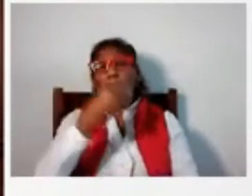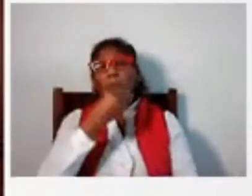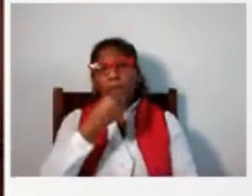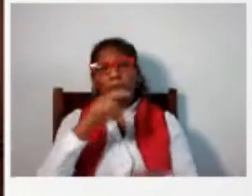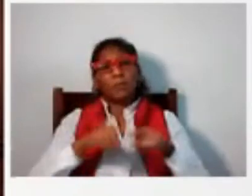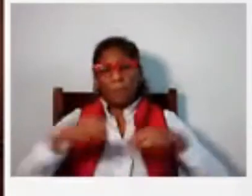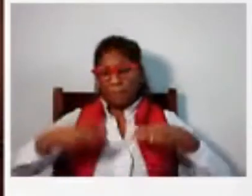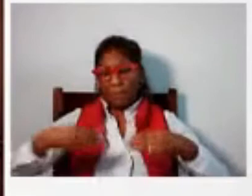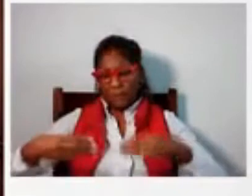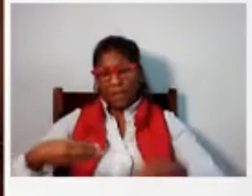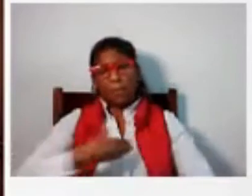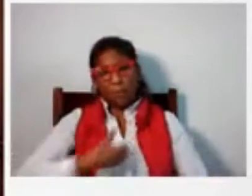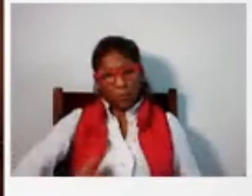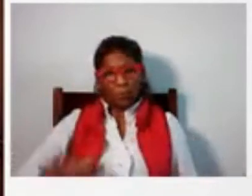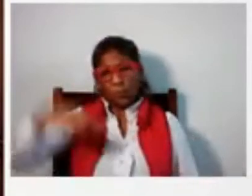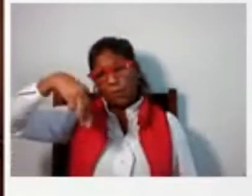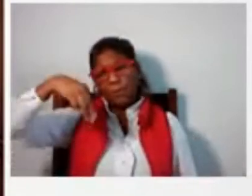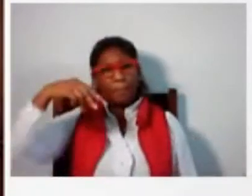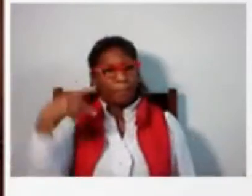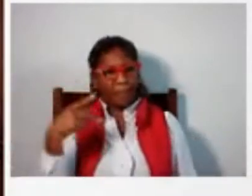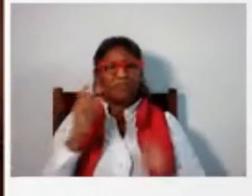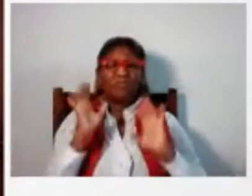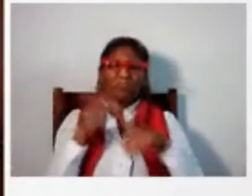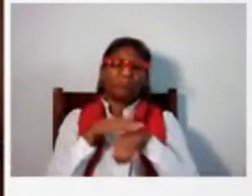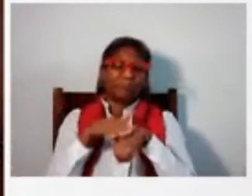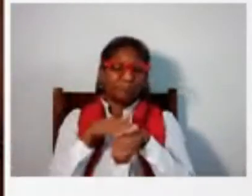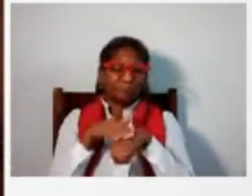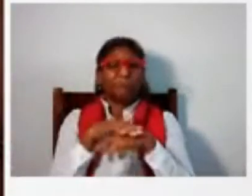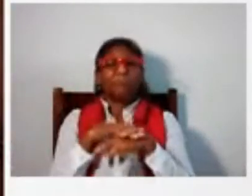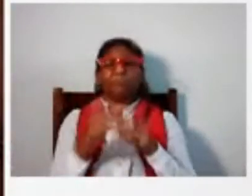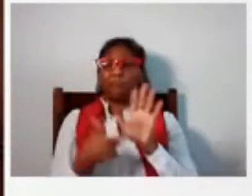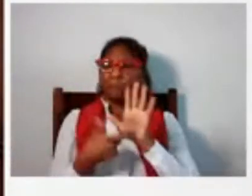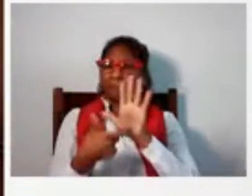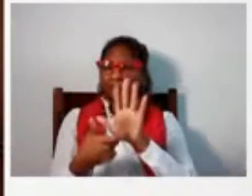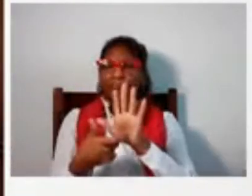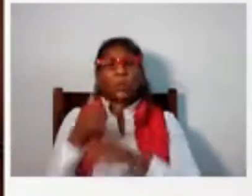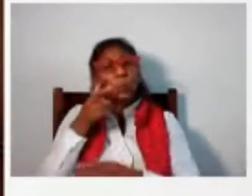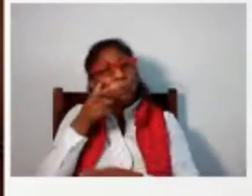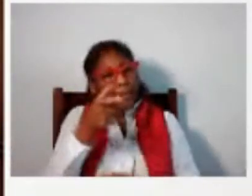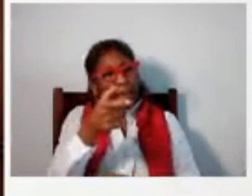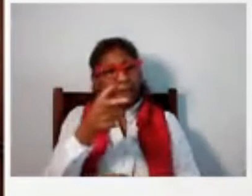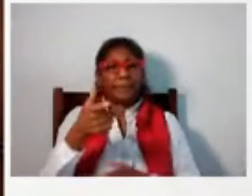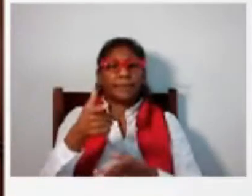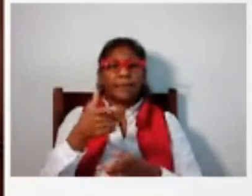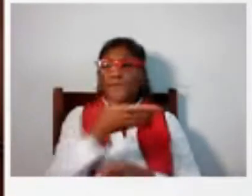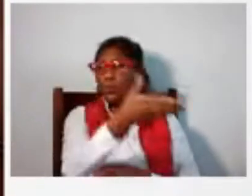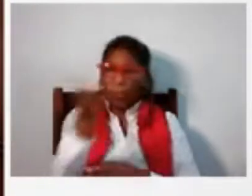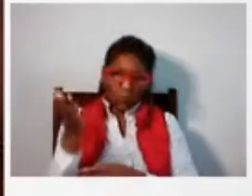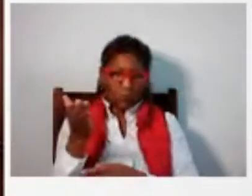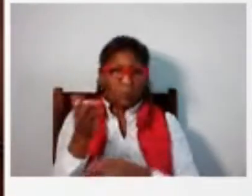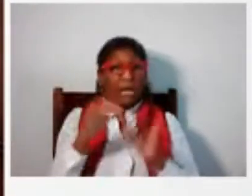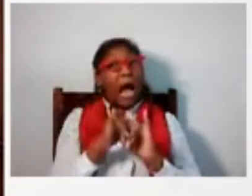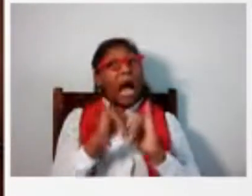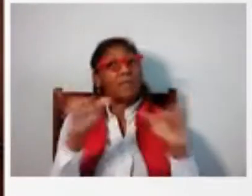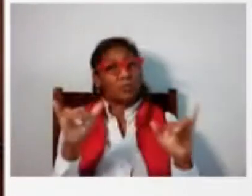sido muito parceiro em defesa do interesse público, da saúde coletiva, e alertou os prefeitos